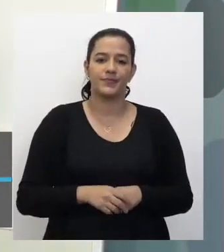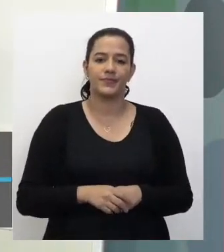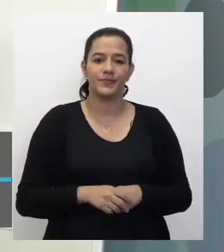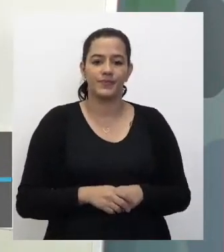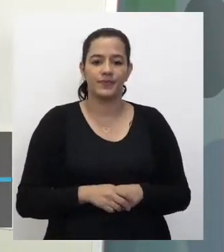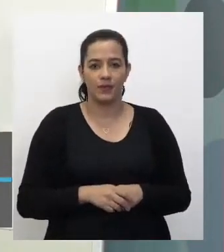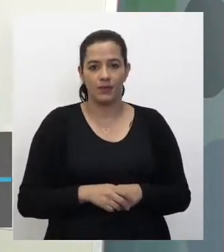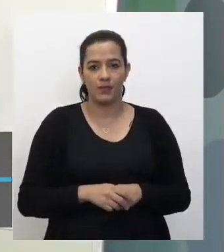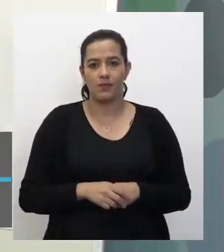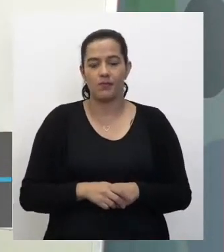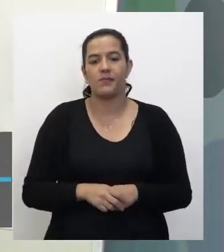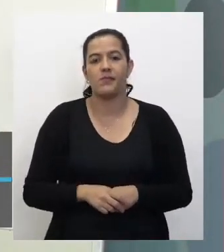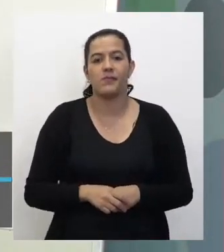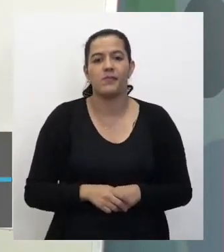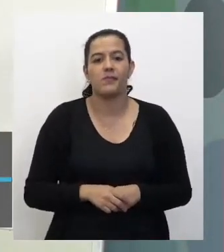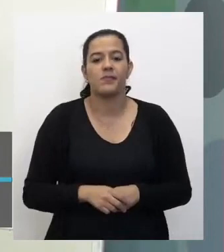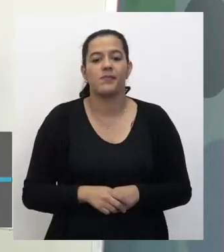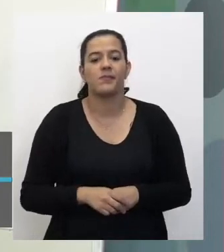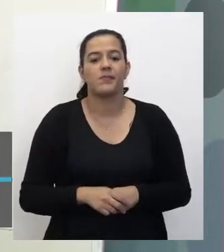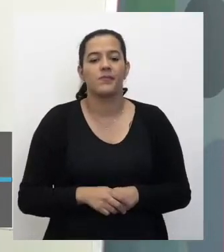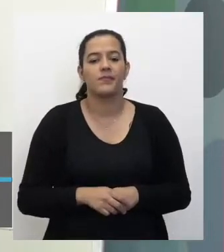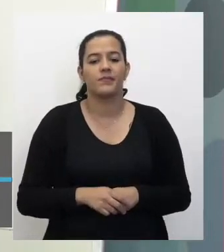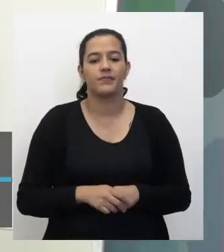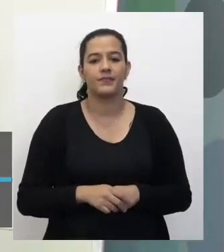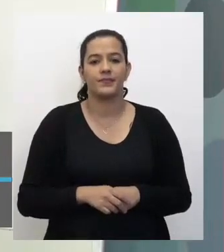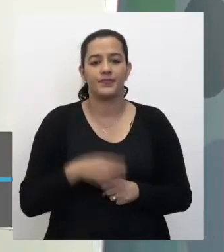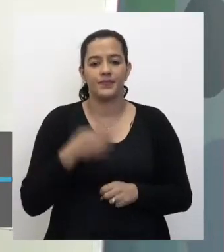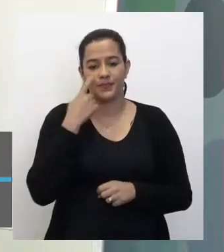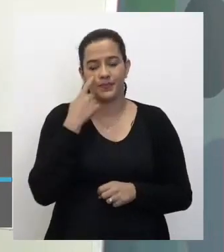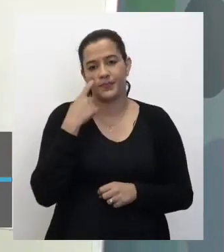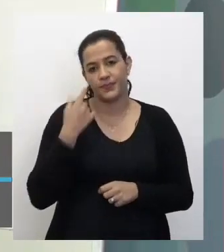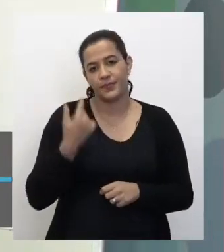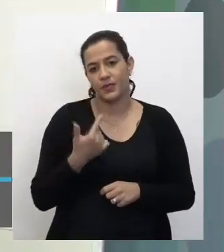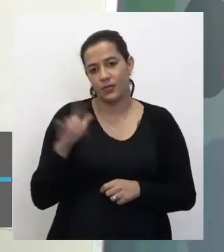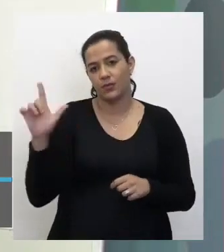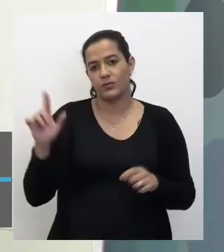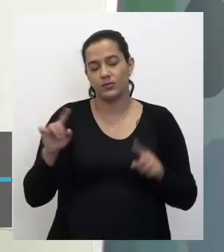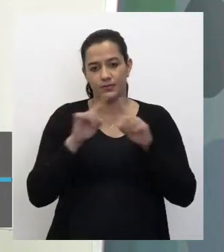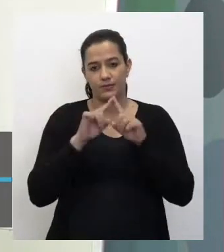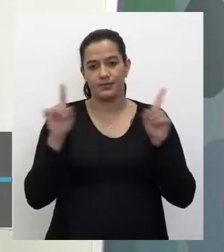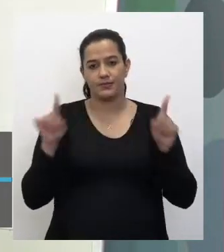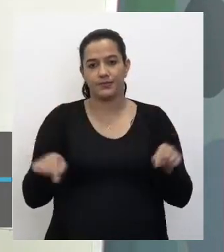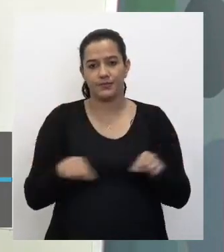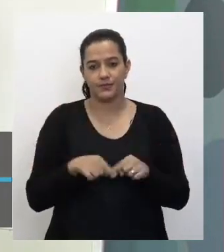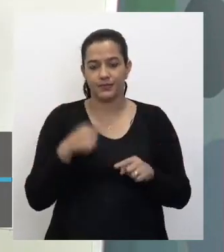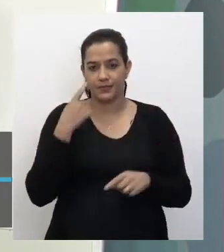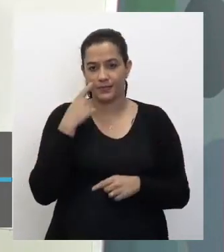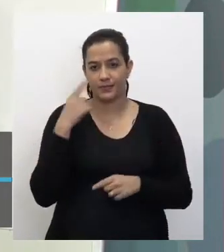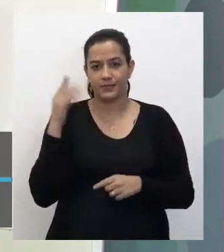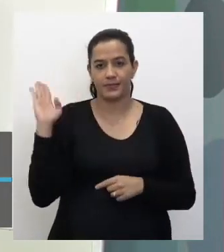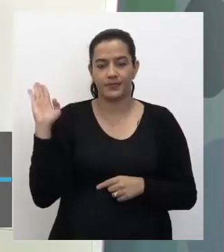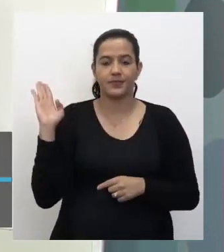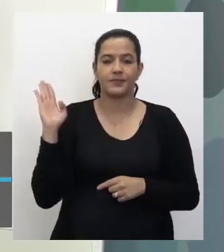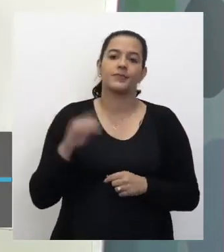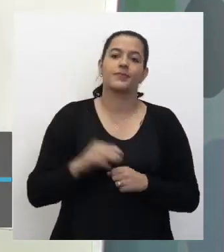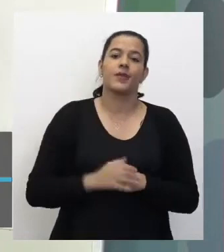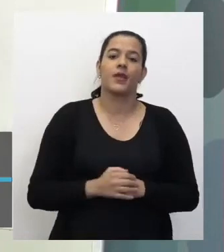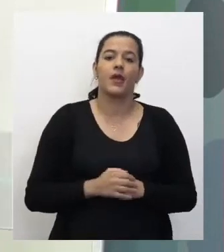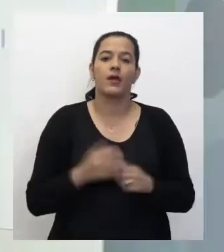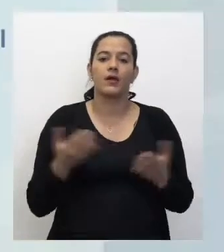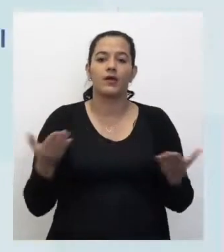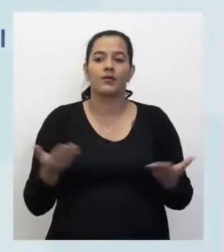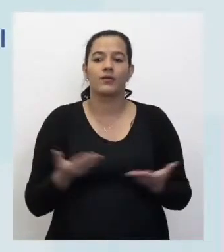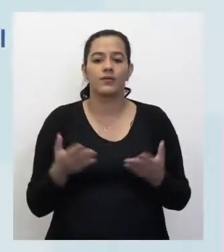consciente durante esse bimestre. Vamos dar uma olhadinha agora na próxima tela e vocês têm o título do texto que nós vamos trabalhar.